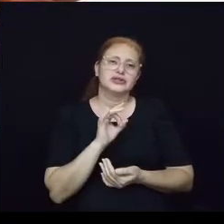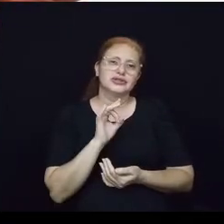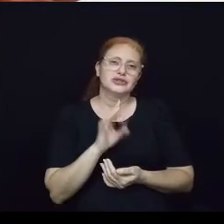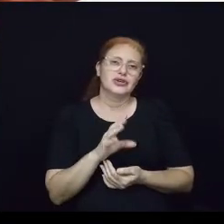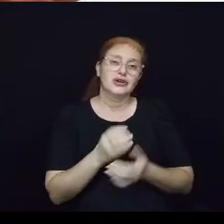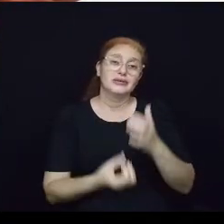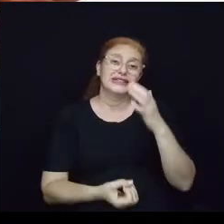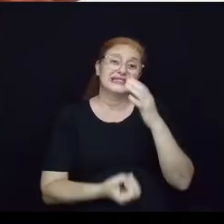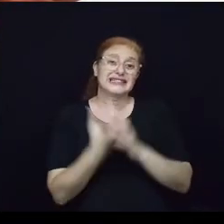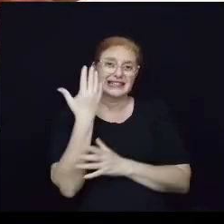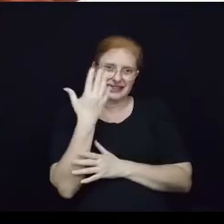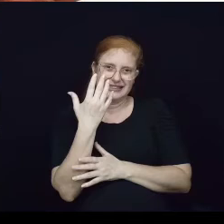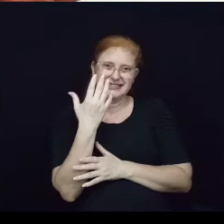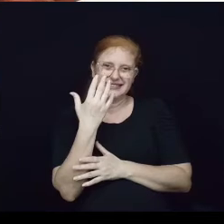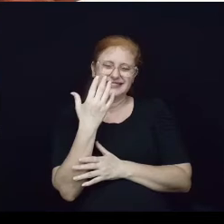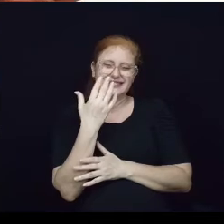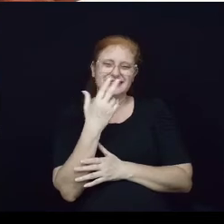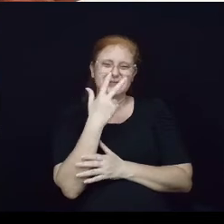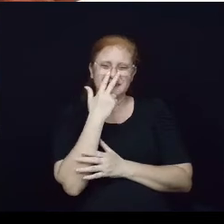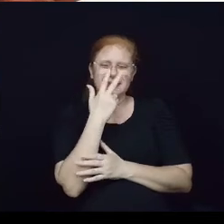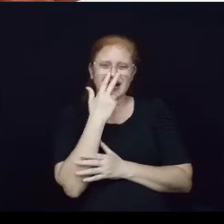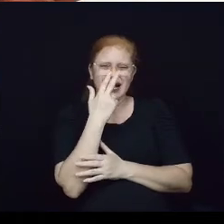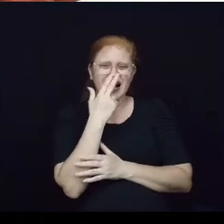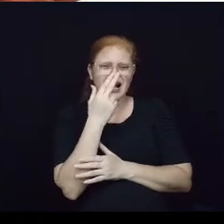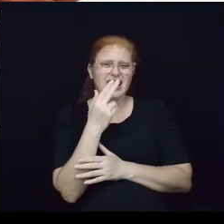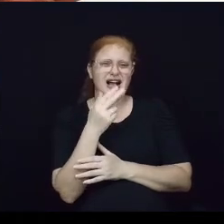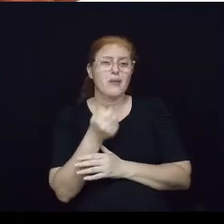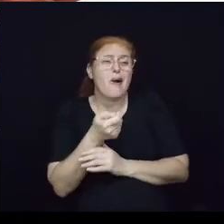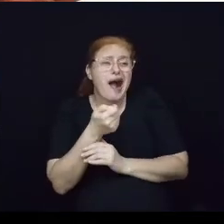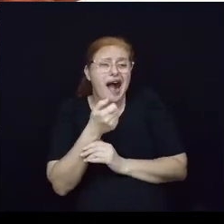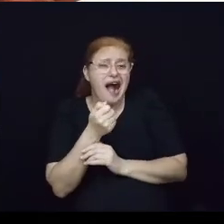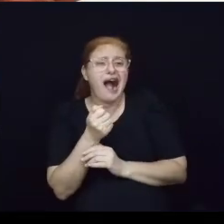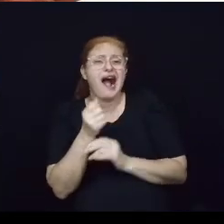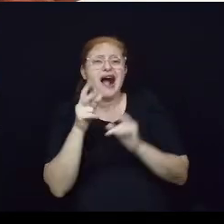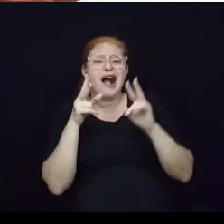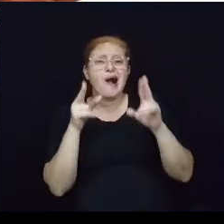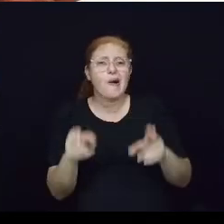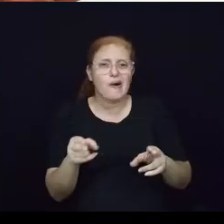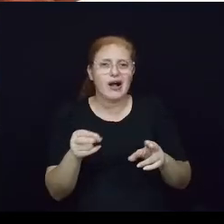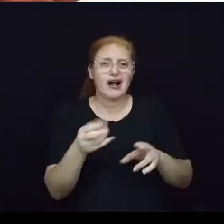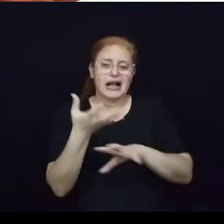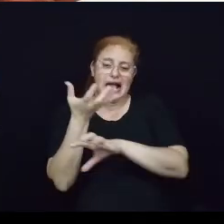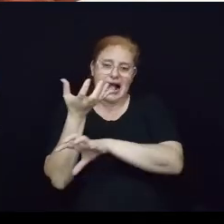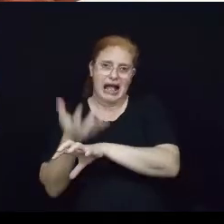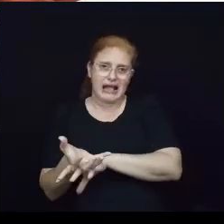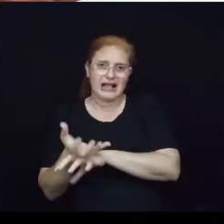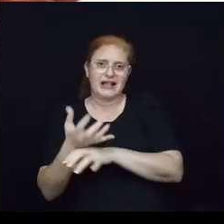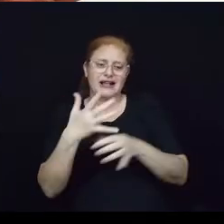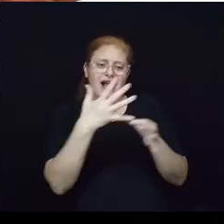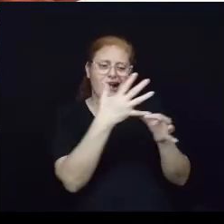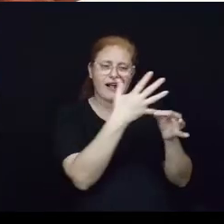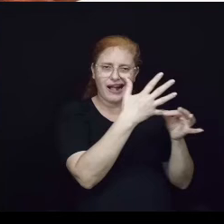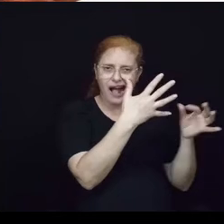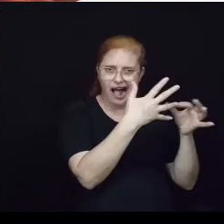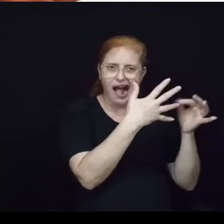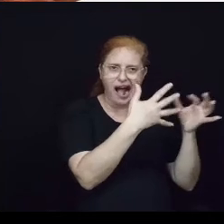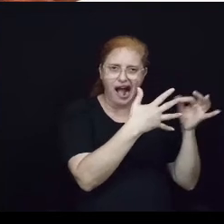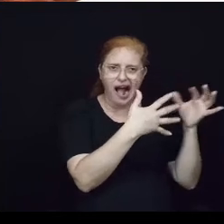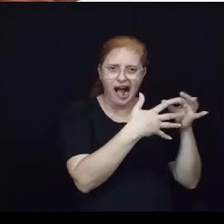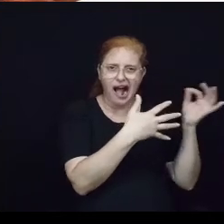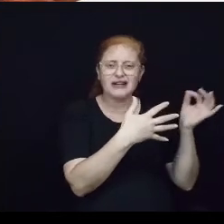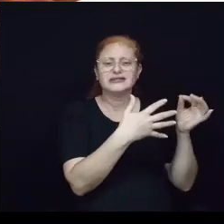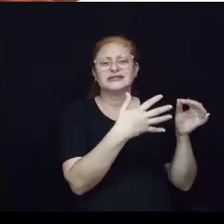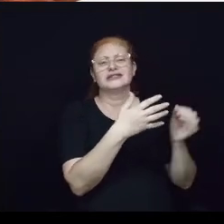gerasse um objeto que opera sob a mesma lógica, né? No caso, a árvore, as raízes por um lado, os galhos para o outro, num